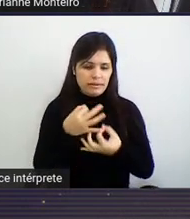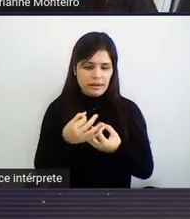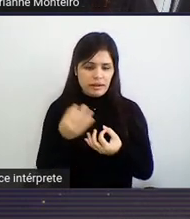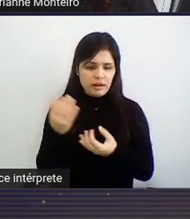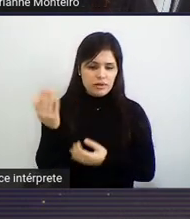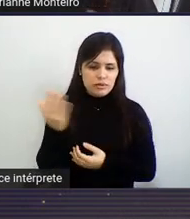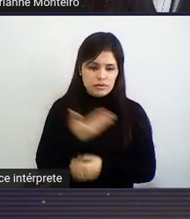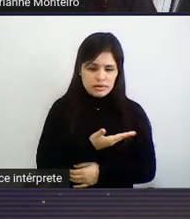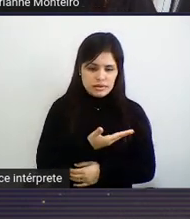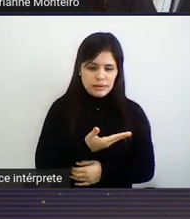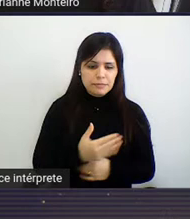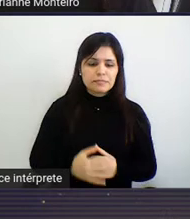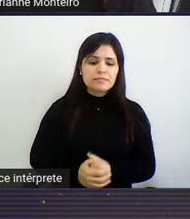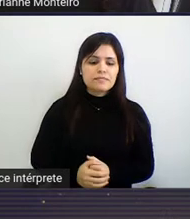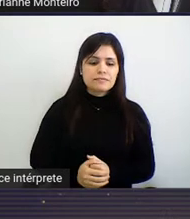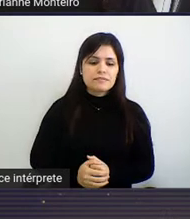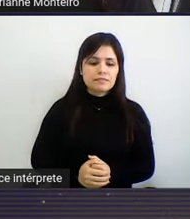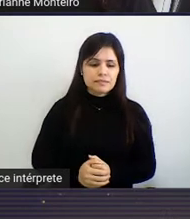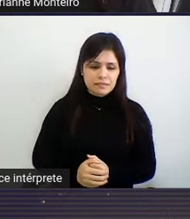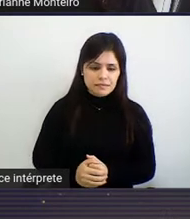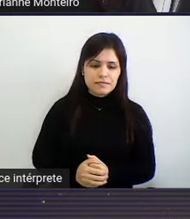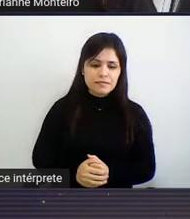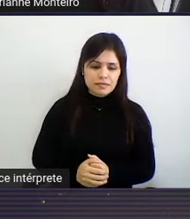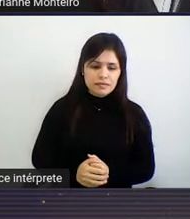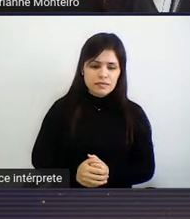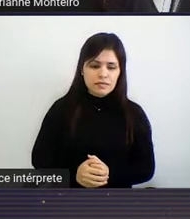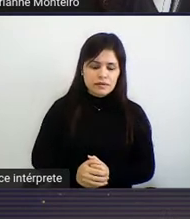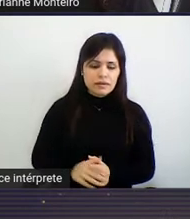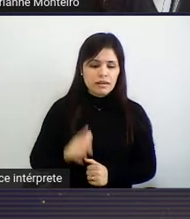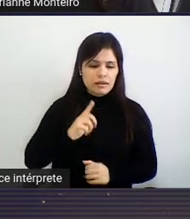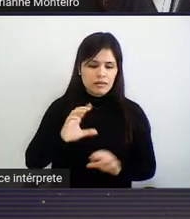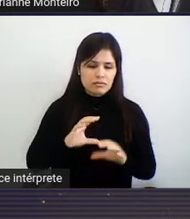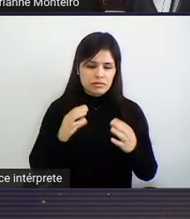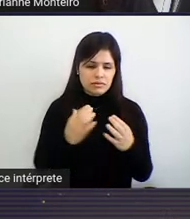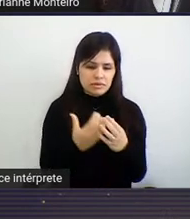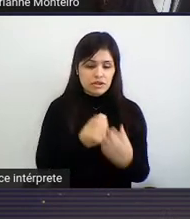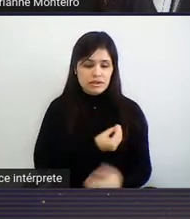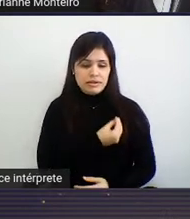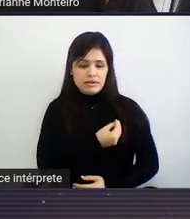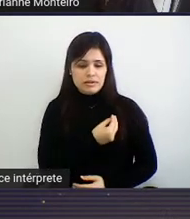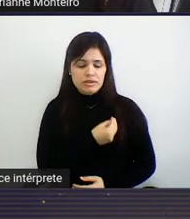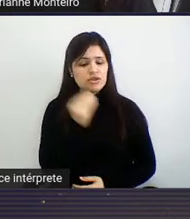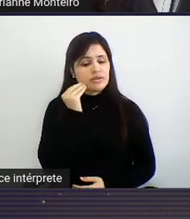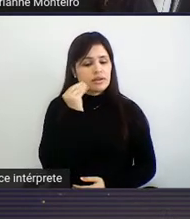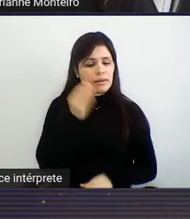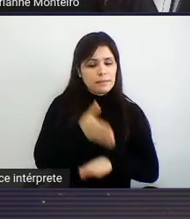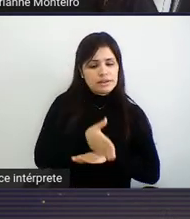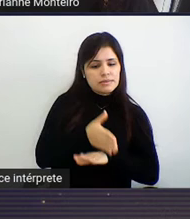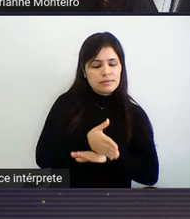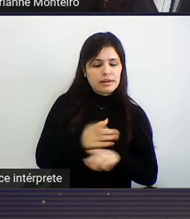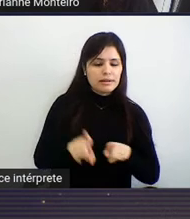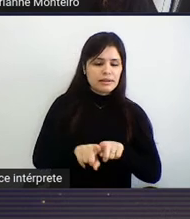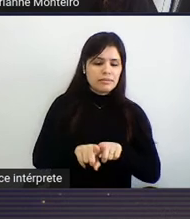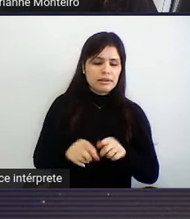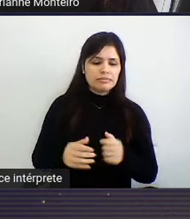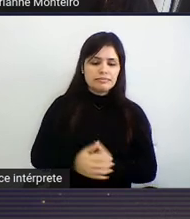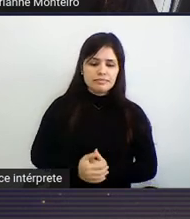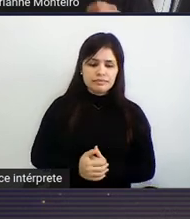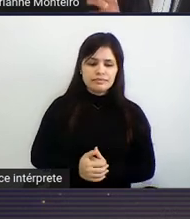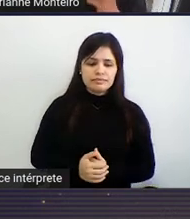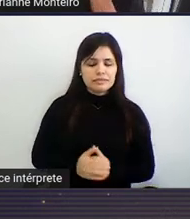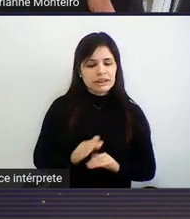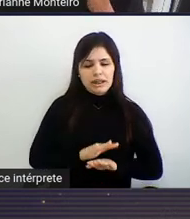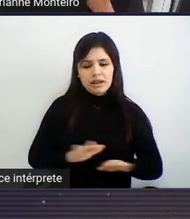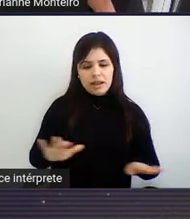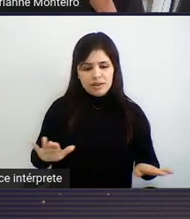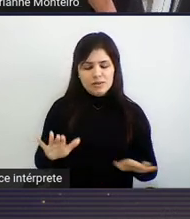Mas, enfim, é sempre interessante buscar quais comunidades existem e tentar participar também. Acho que é isso que eu